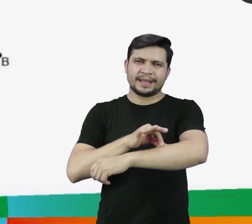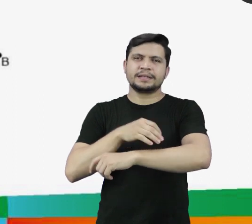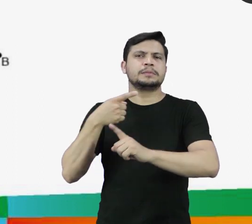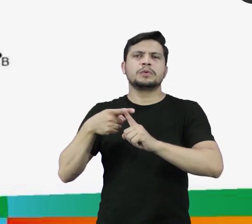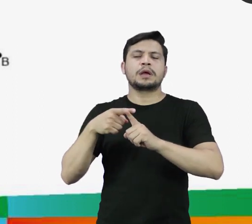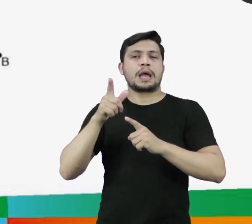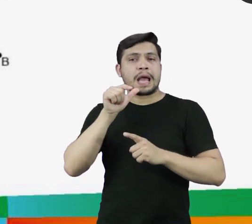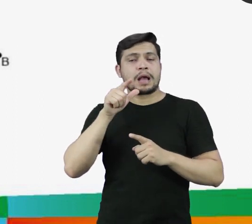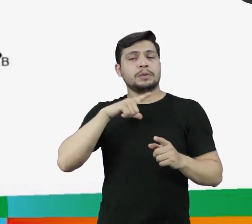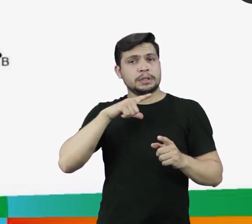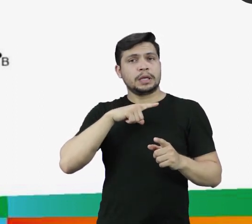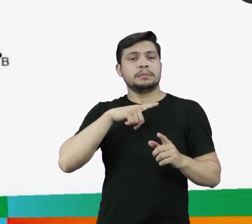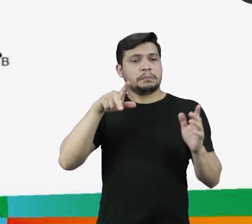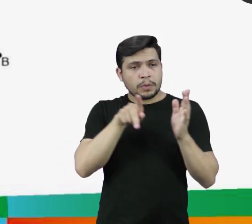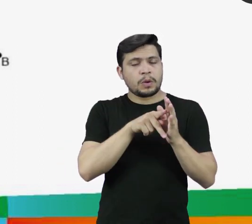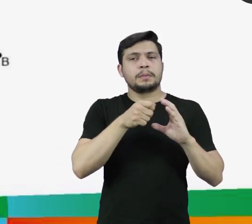resistência.